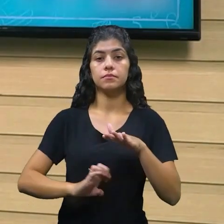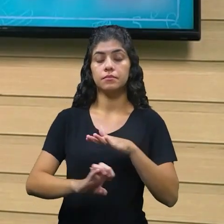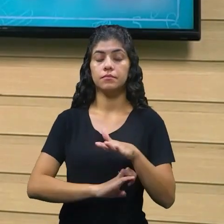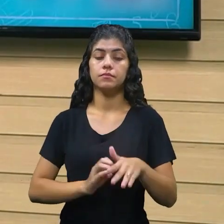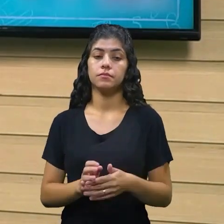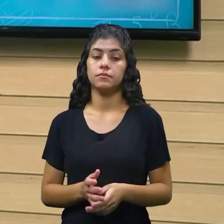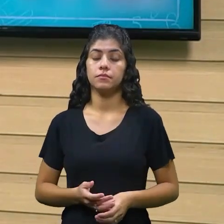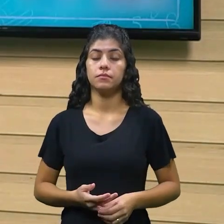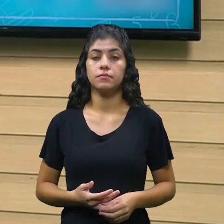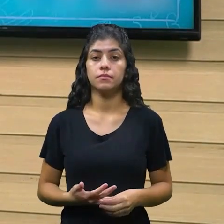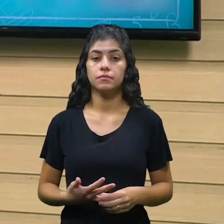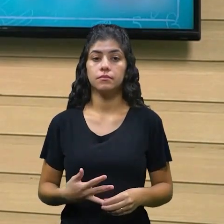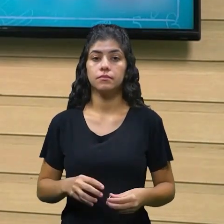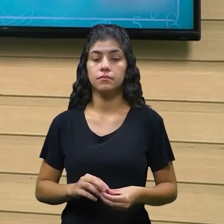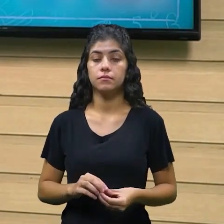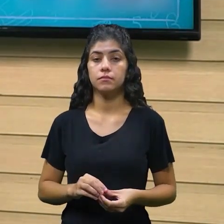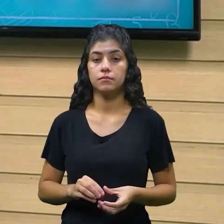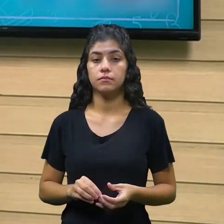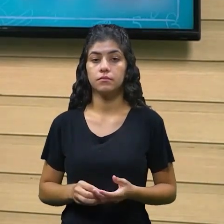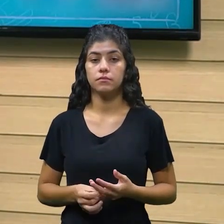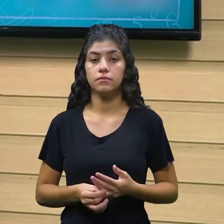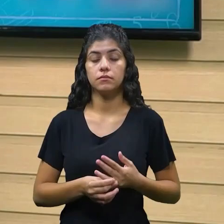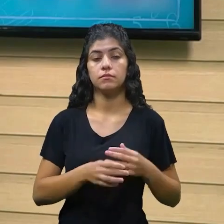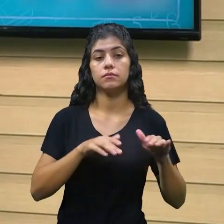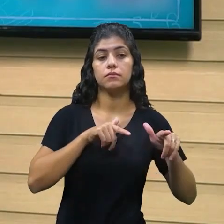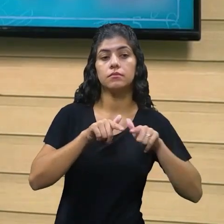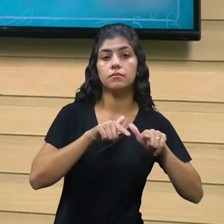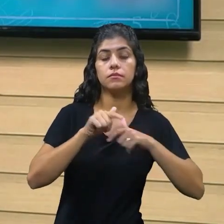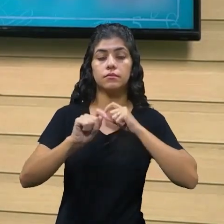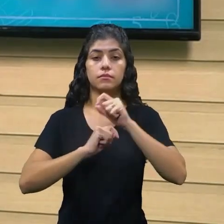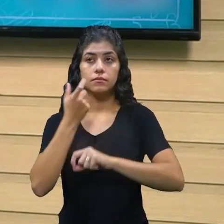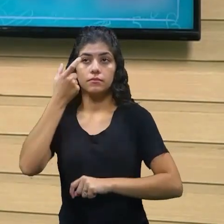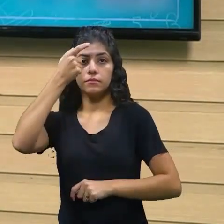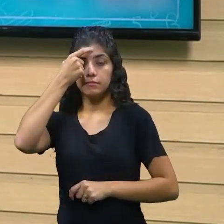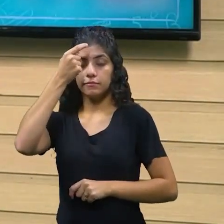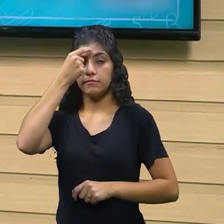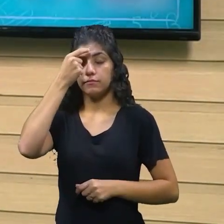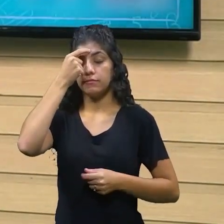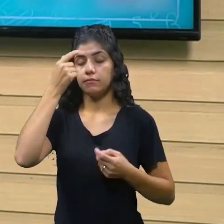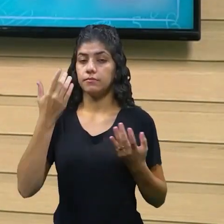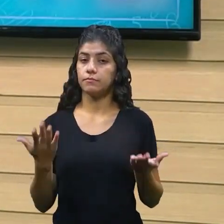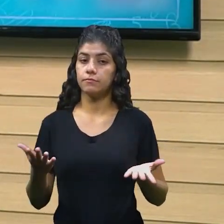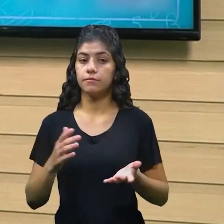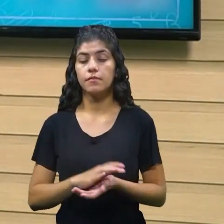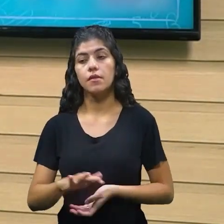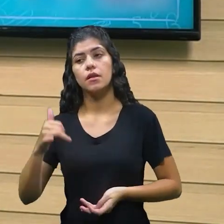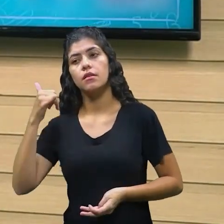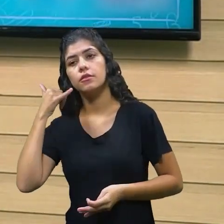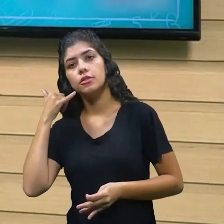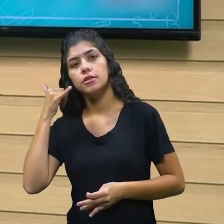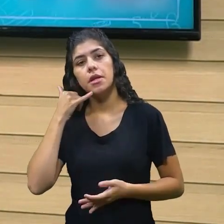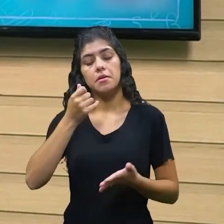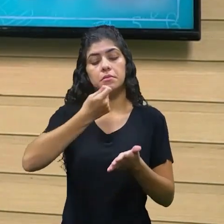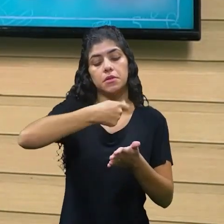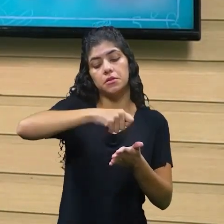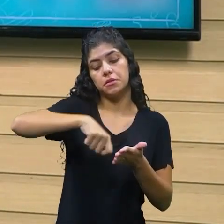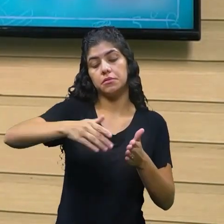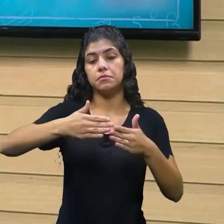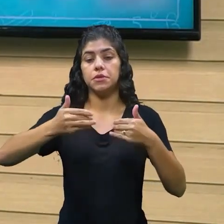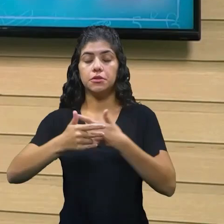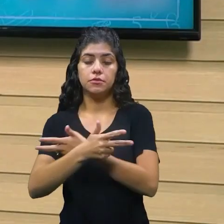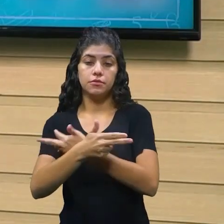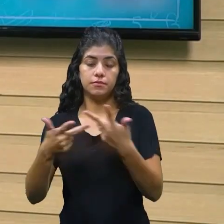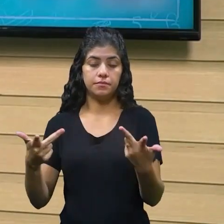público, e aí você está desenvolvendo trabalhos intelectuais, você está ali atendendo telefonemas, anotando pedidos,